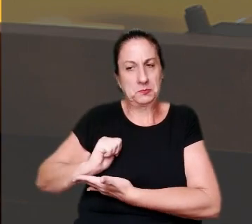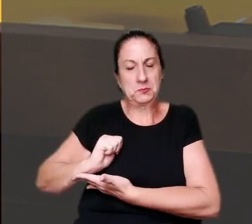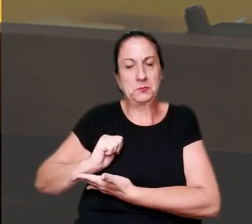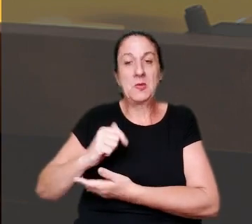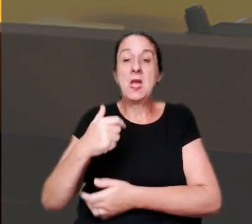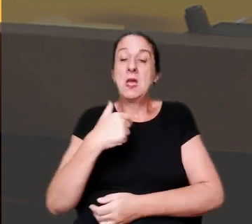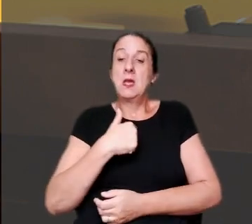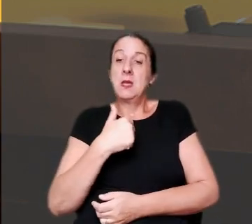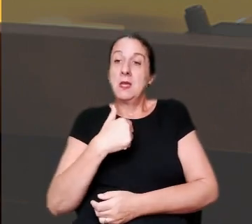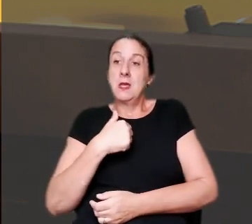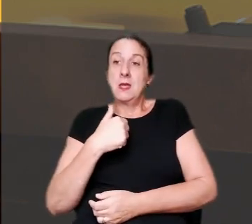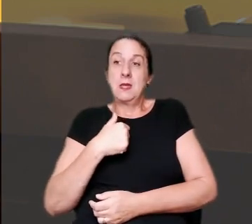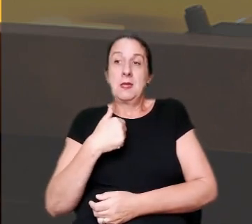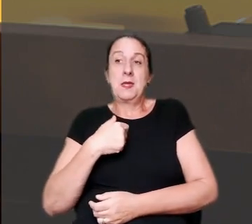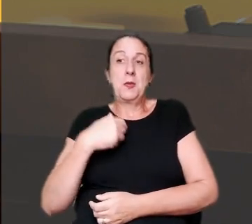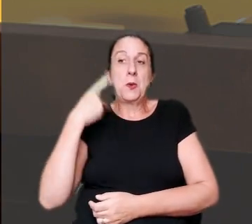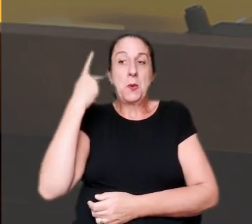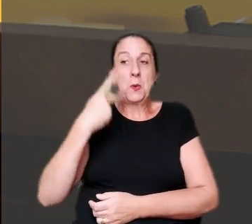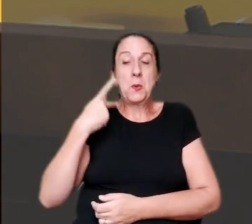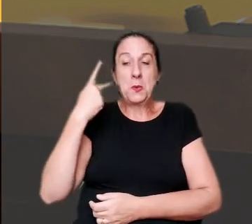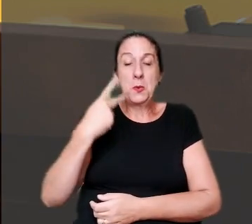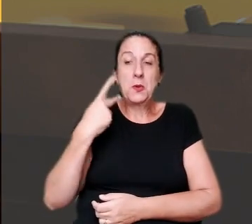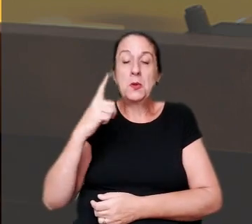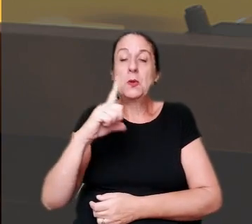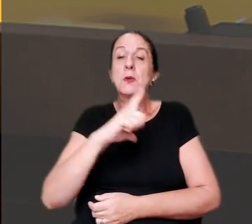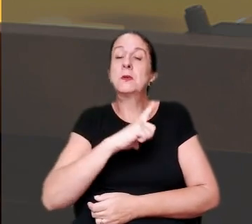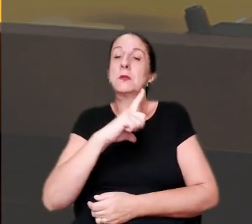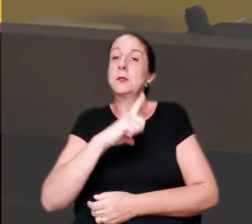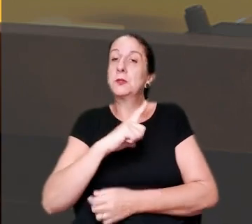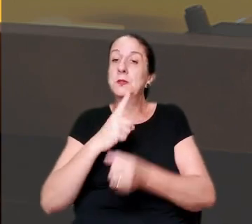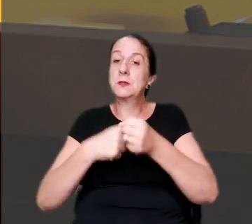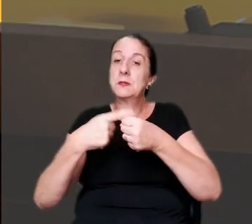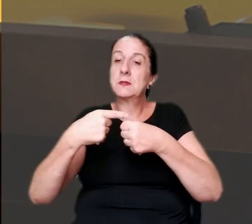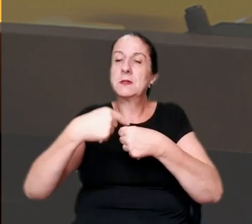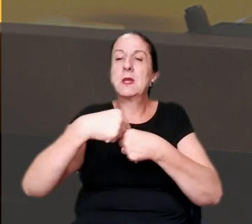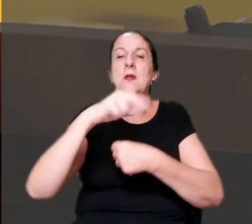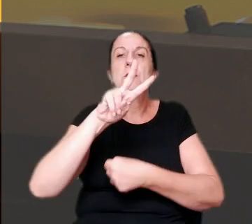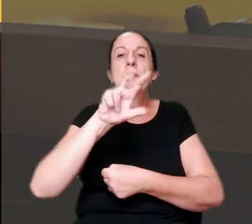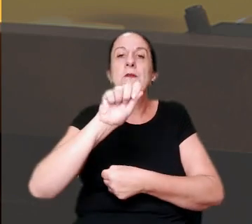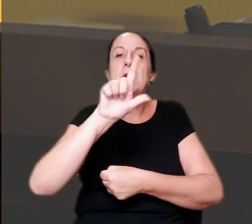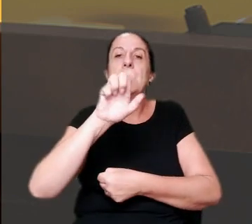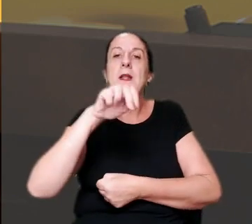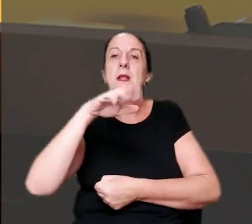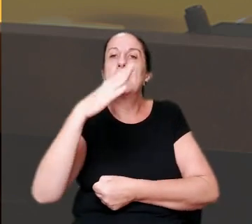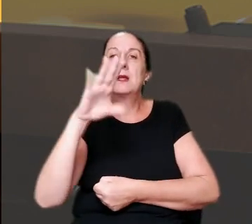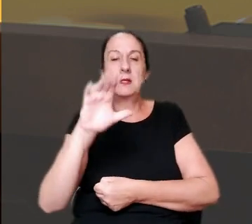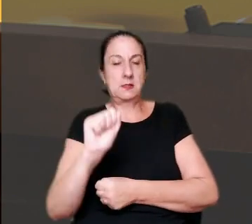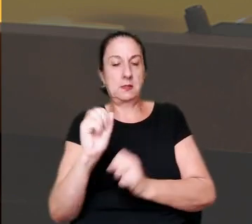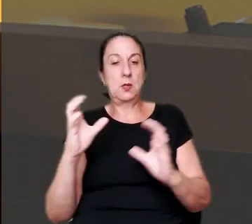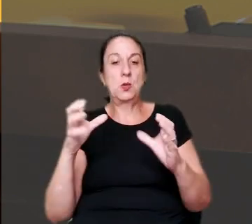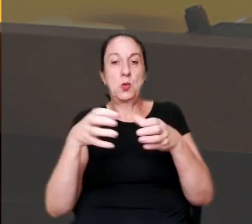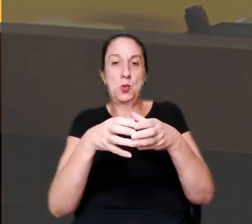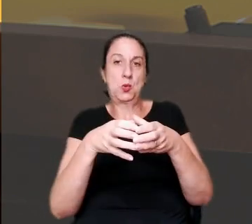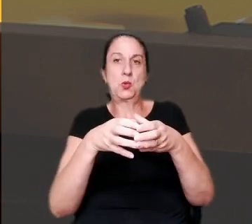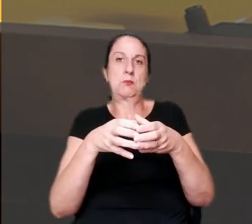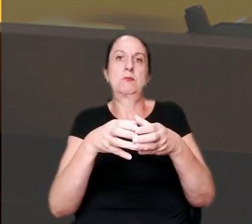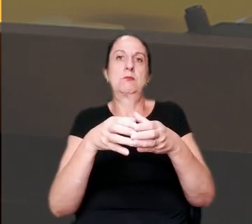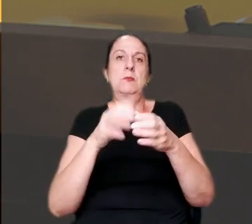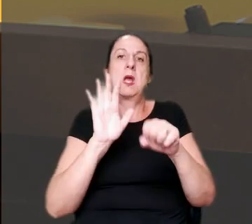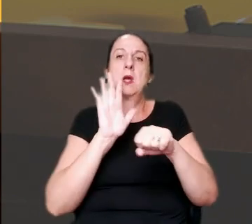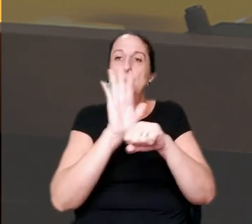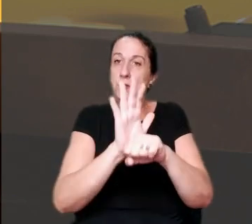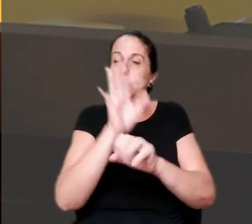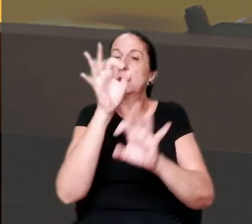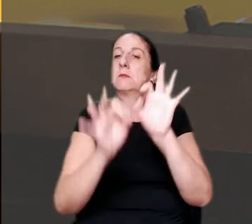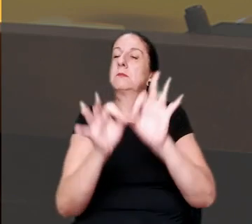Então, eu, apesar de ser promotor, nós tínhamos, na cidade de Valença, uma junta de conciliação